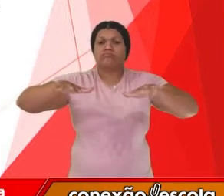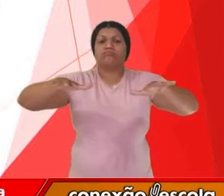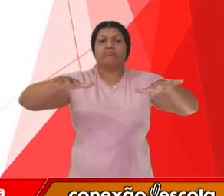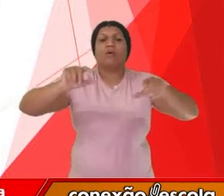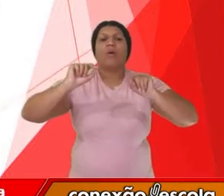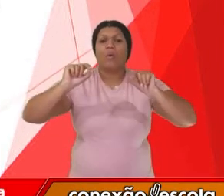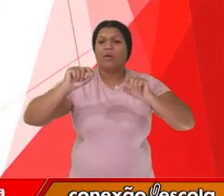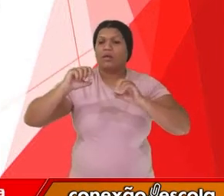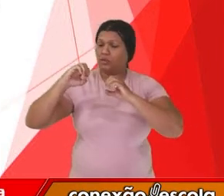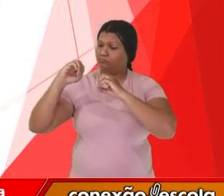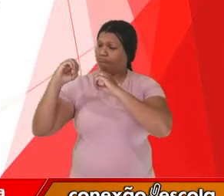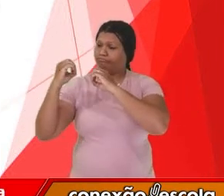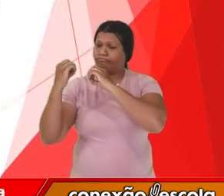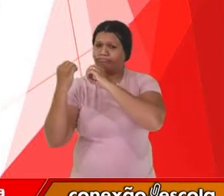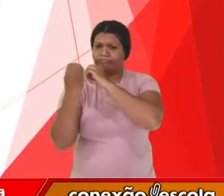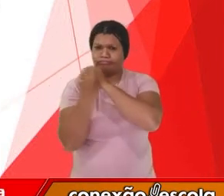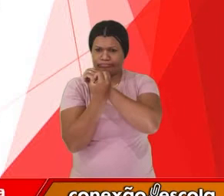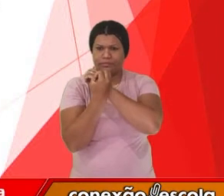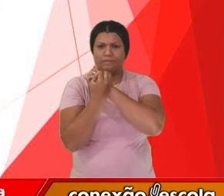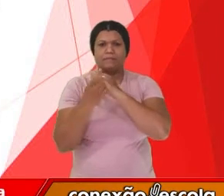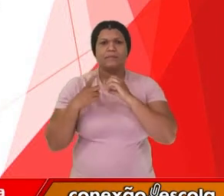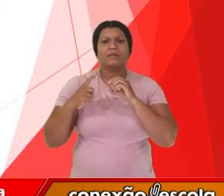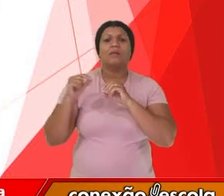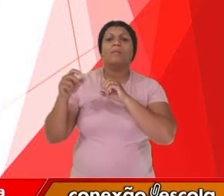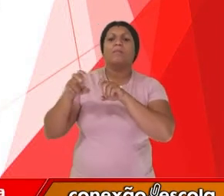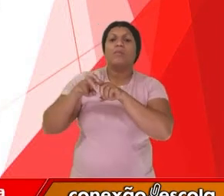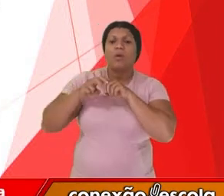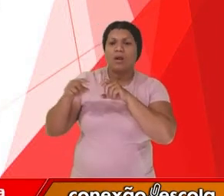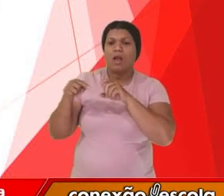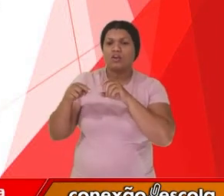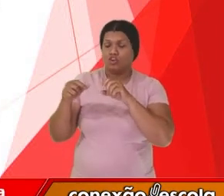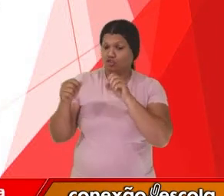orbitam em torno dele devido à força de atração.